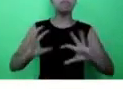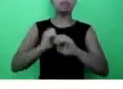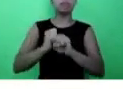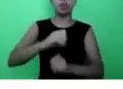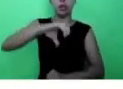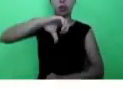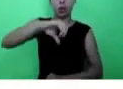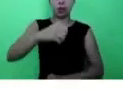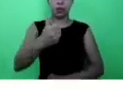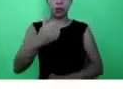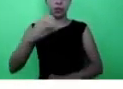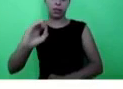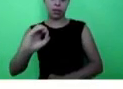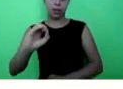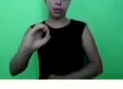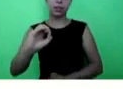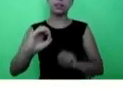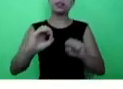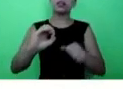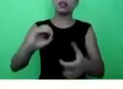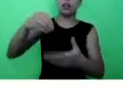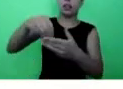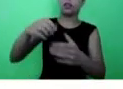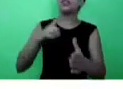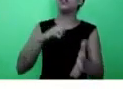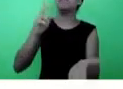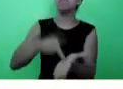para 52 vagas.